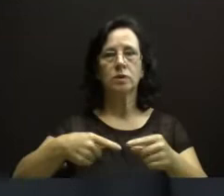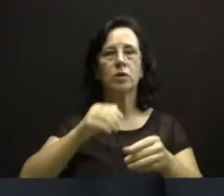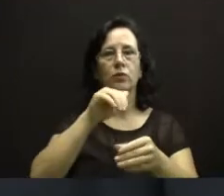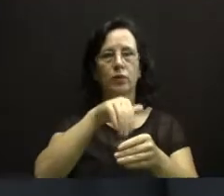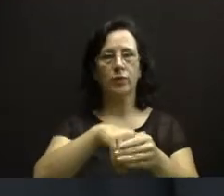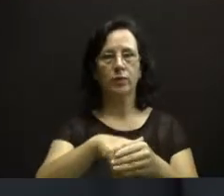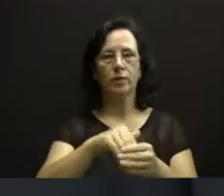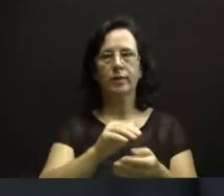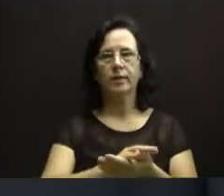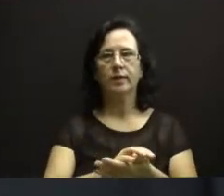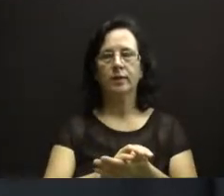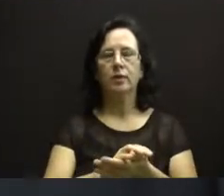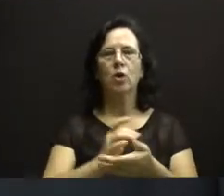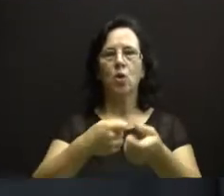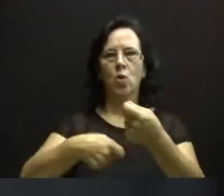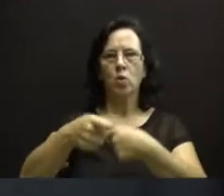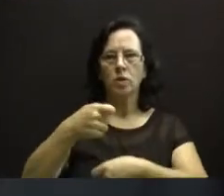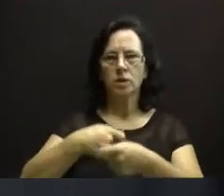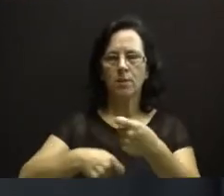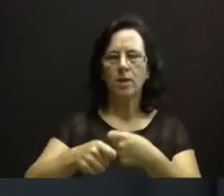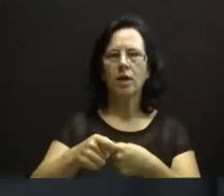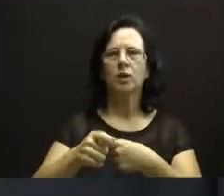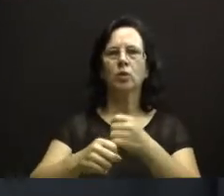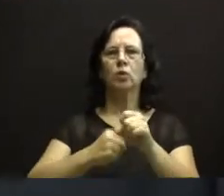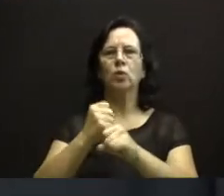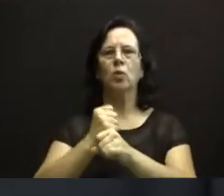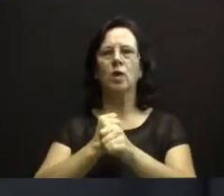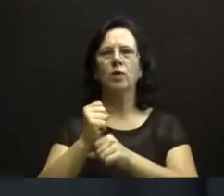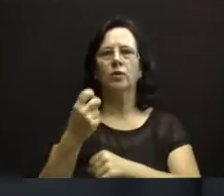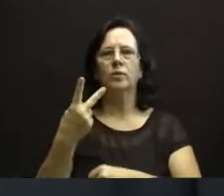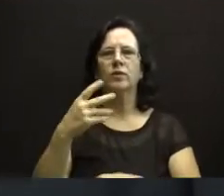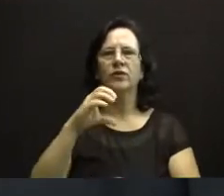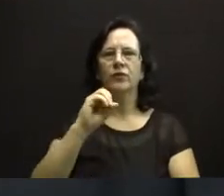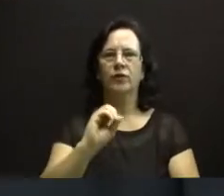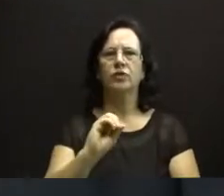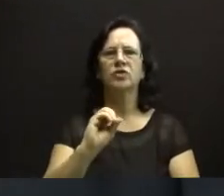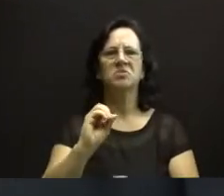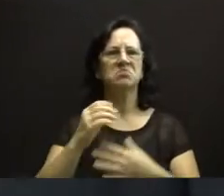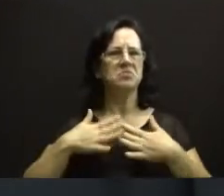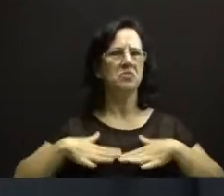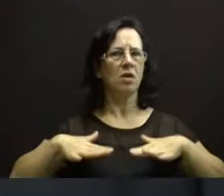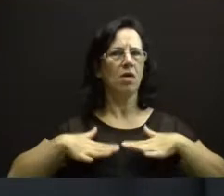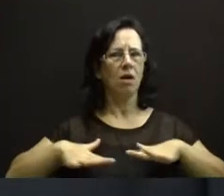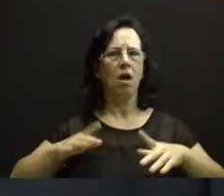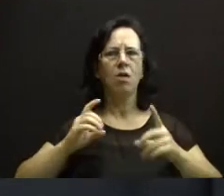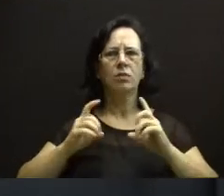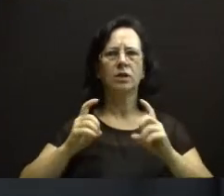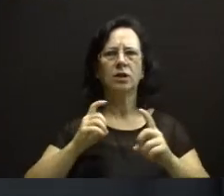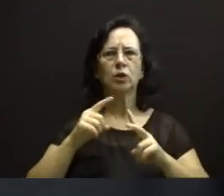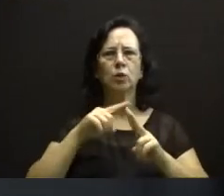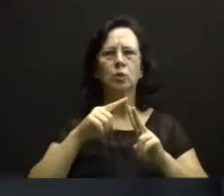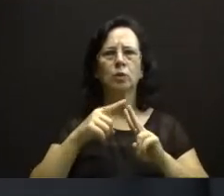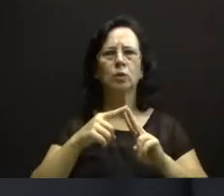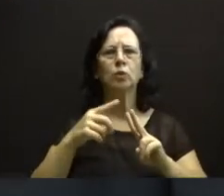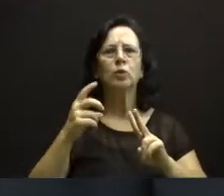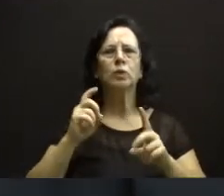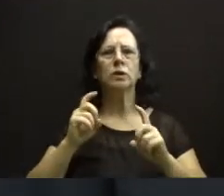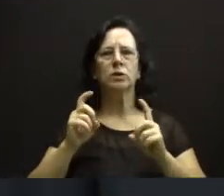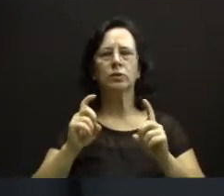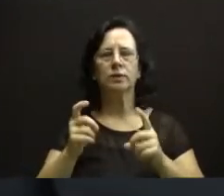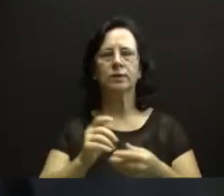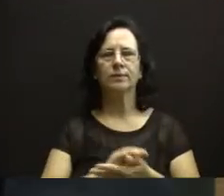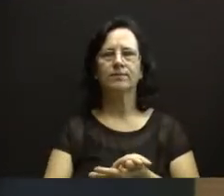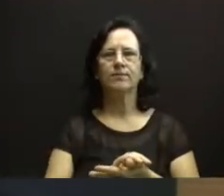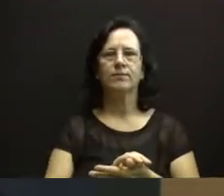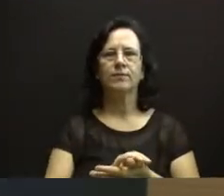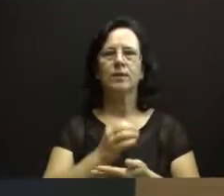se de do orçamento para 2020 tudo tranqüilo nesta sessão extraordinária duas né presidente bom dia senhor